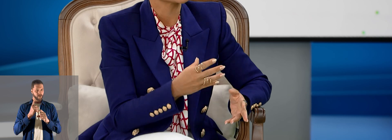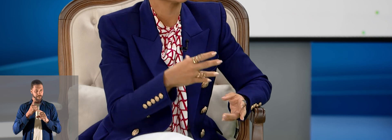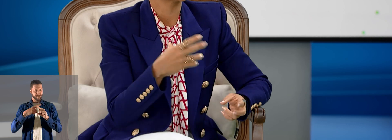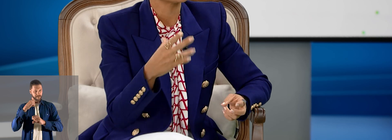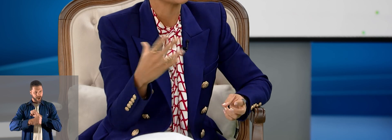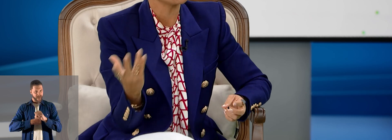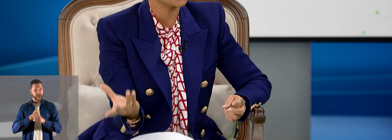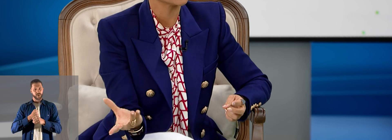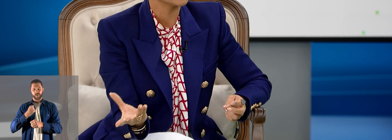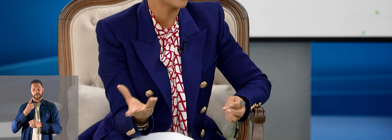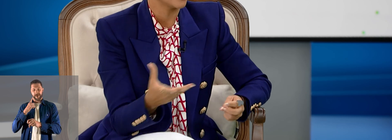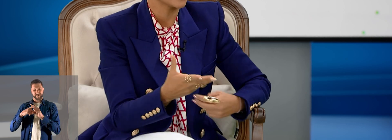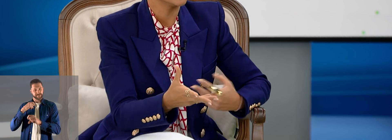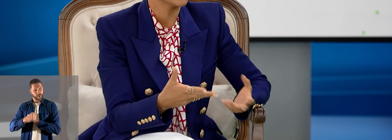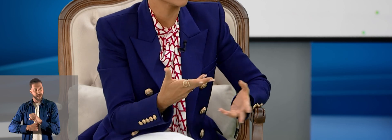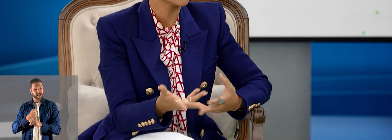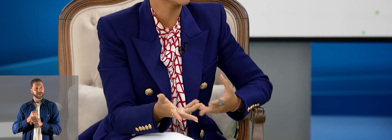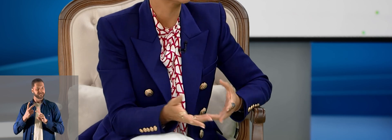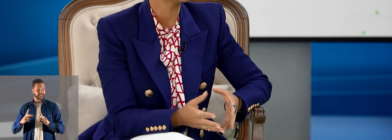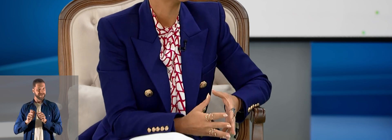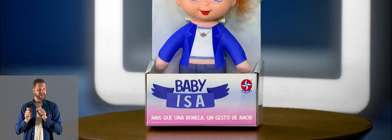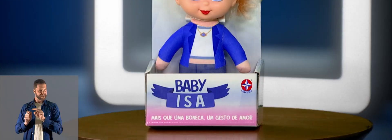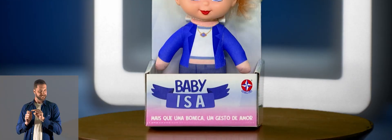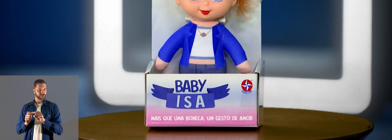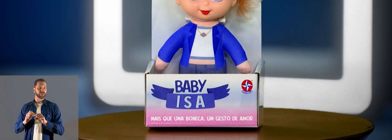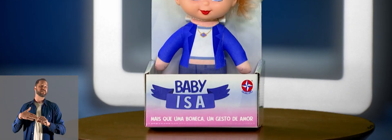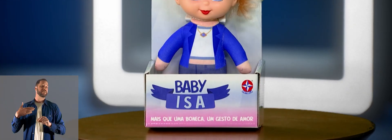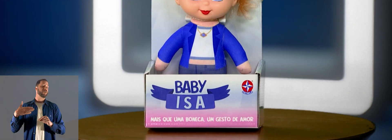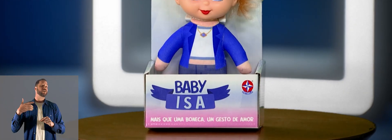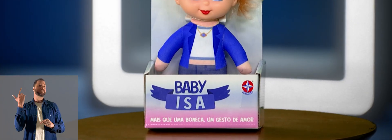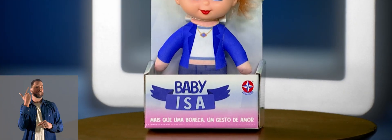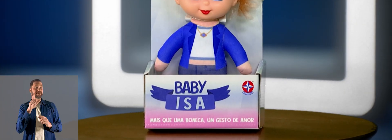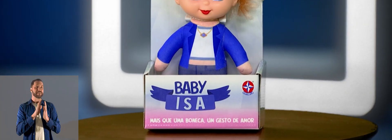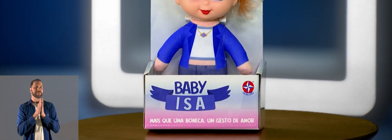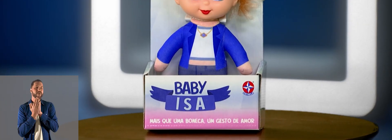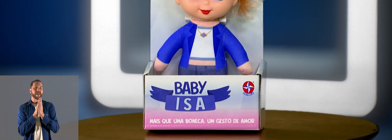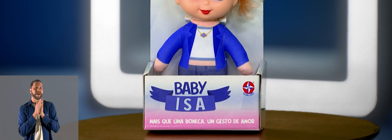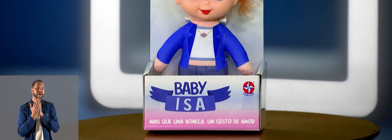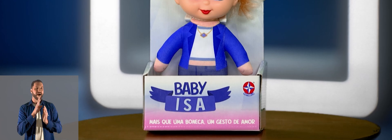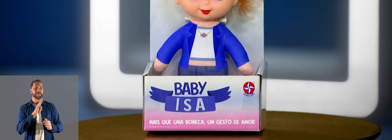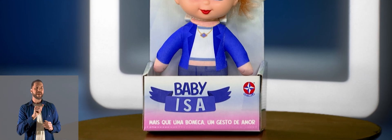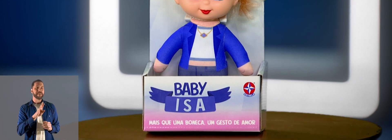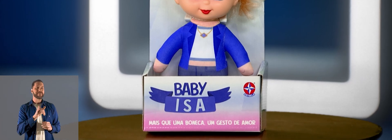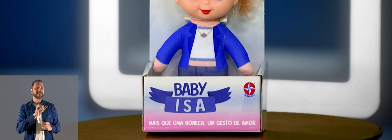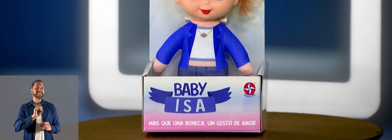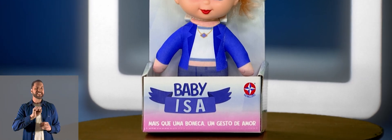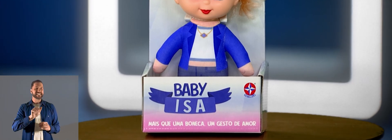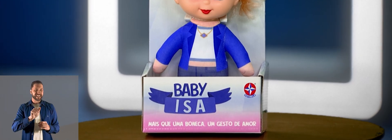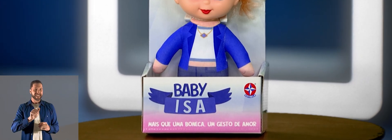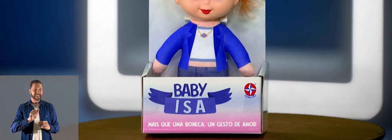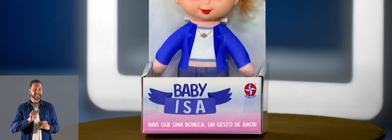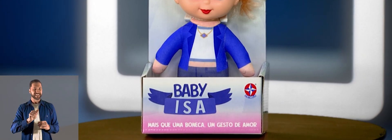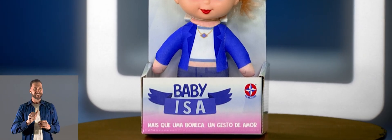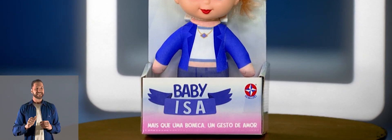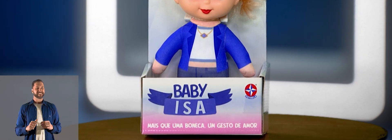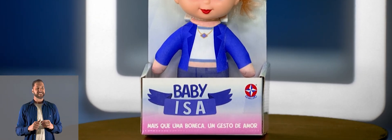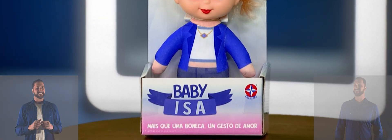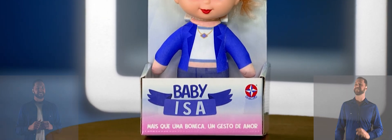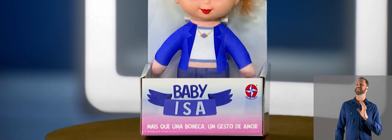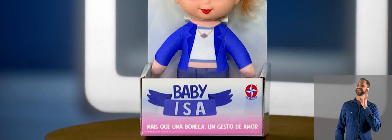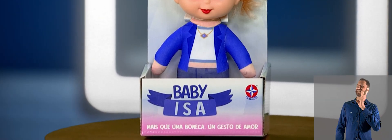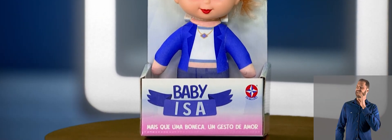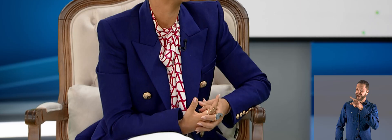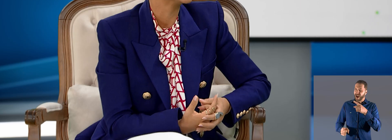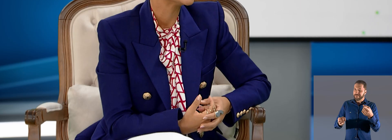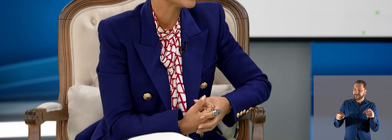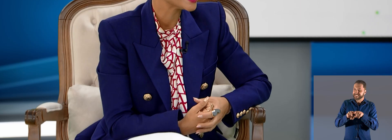uma edição anual por né a cada ano logo em seguida veio a bebida Então já me transformei em boneca